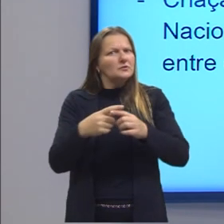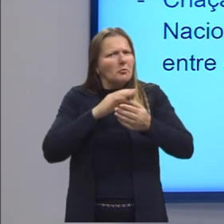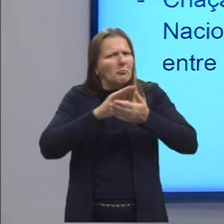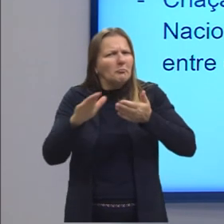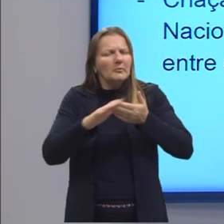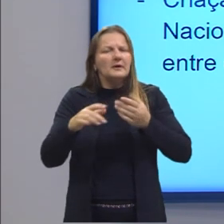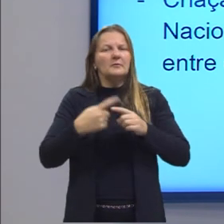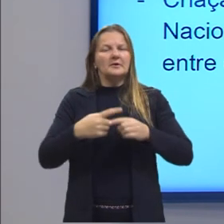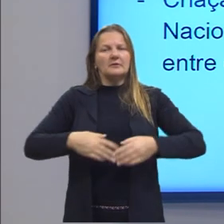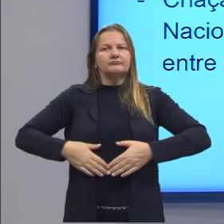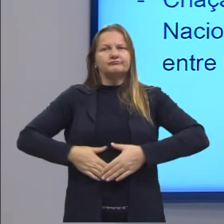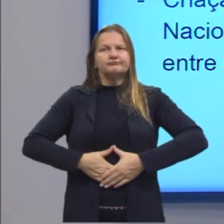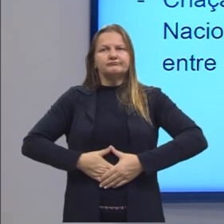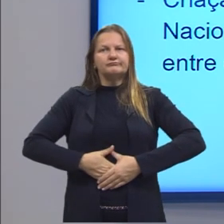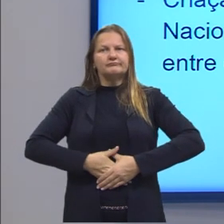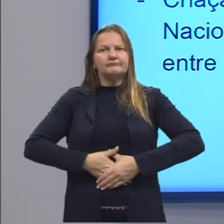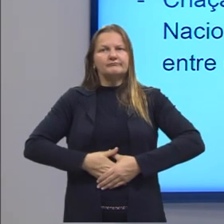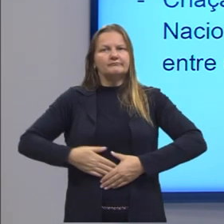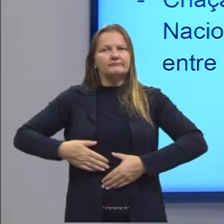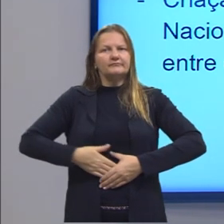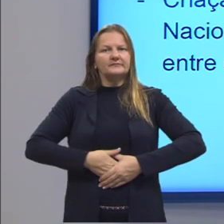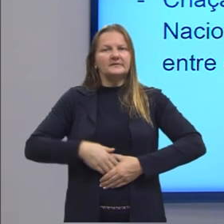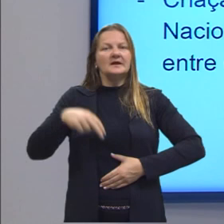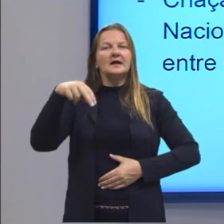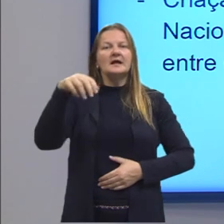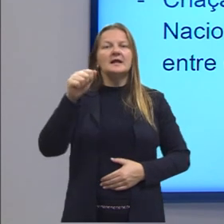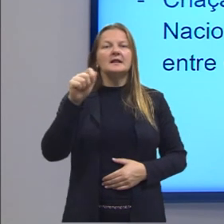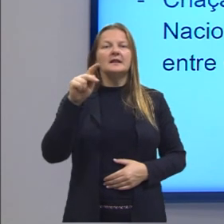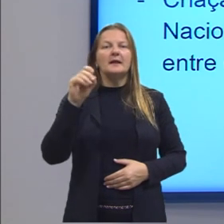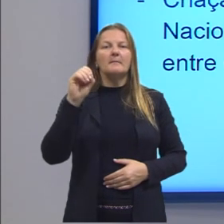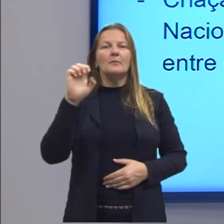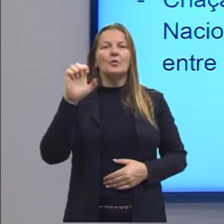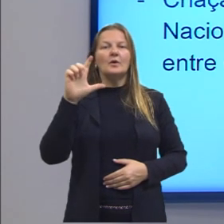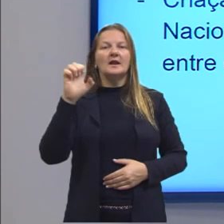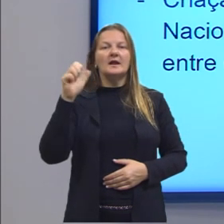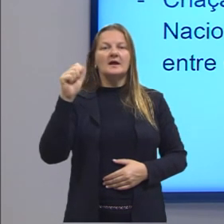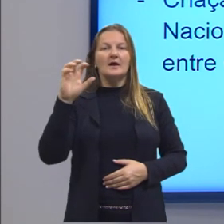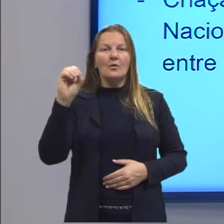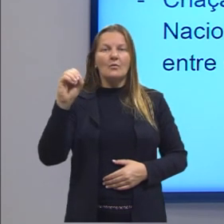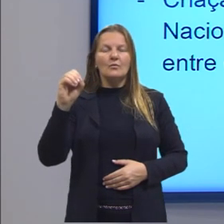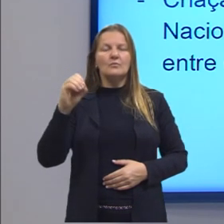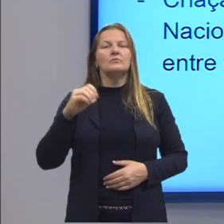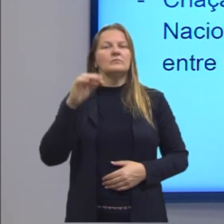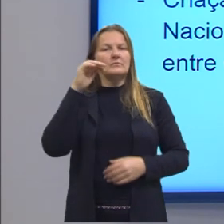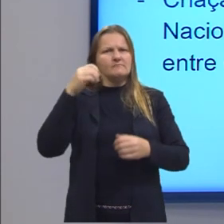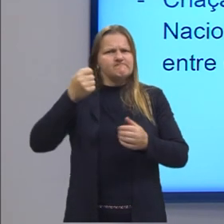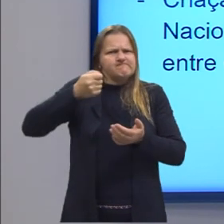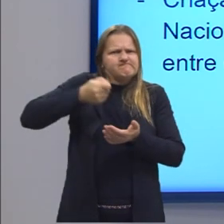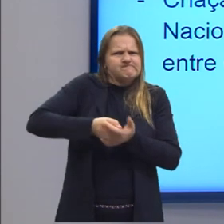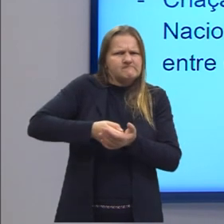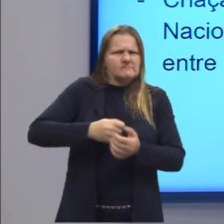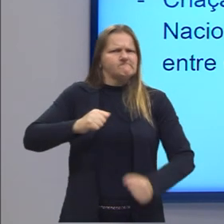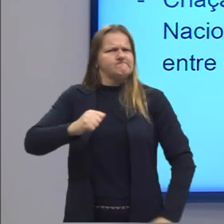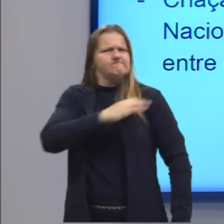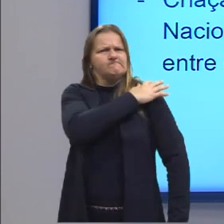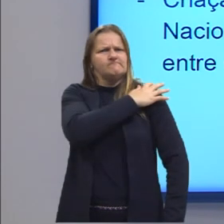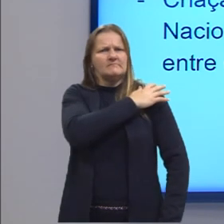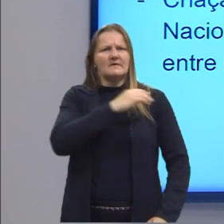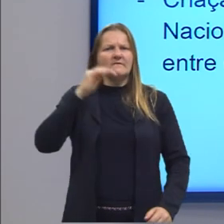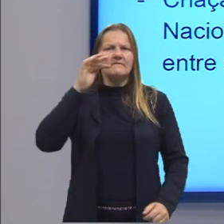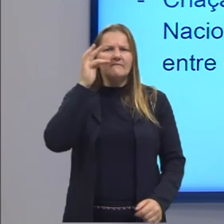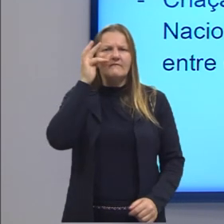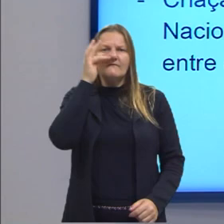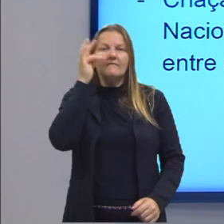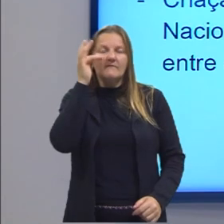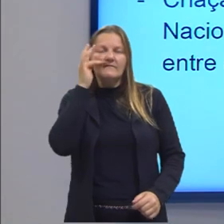última aula que o Napoleão então ele tomou o poder na França na estar uma espécie de uma ditadura e ele tenta expandir